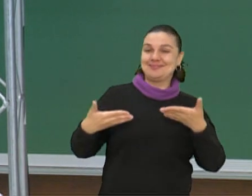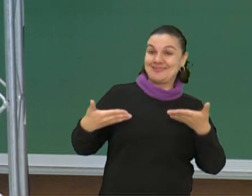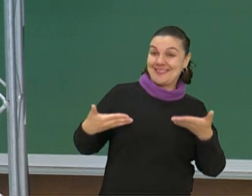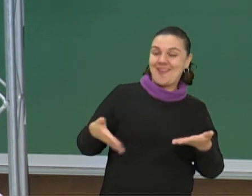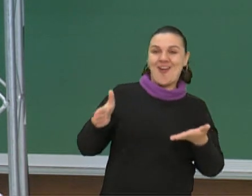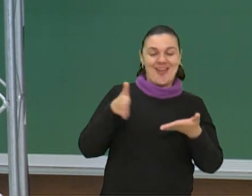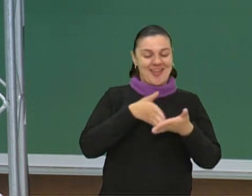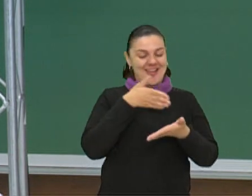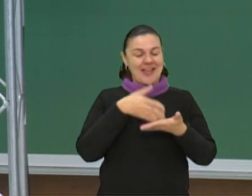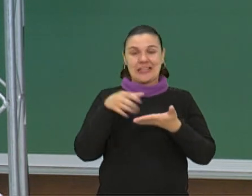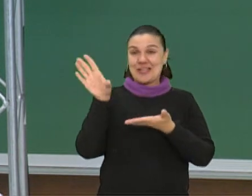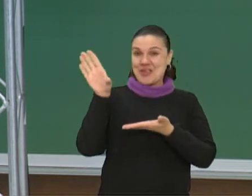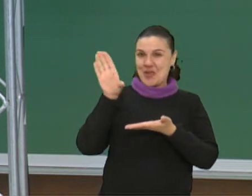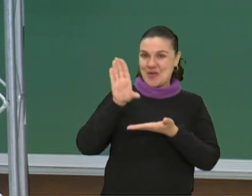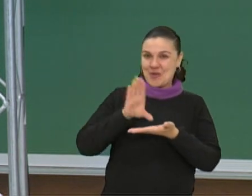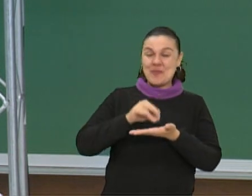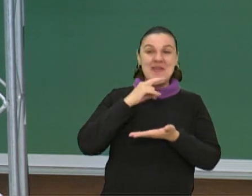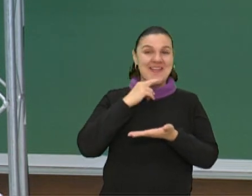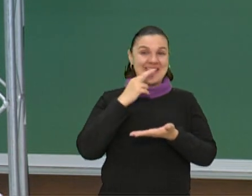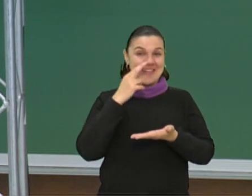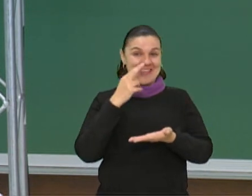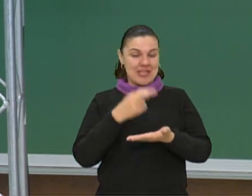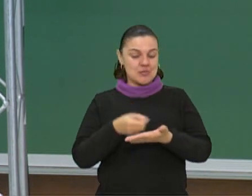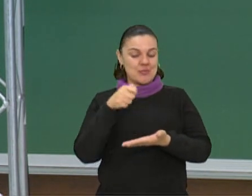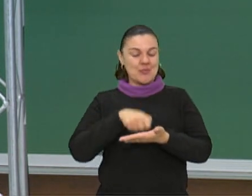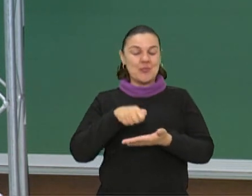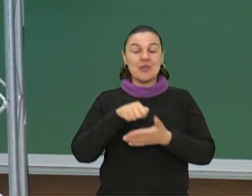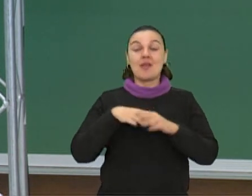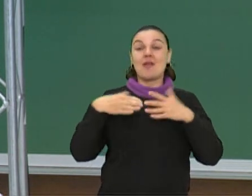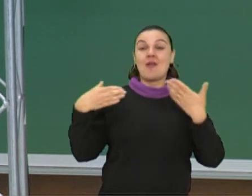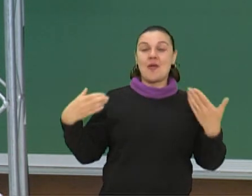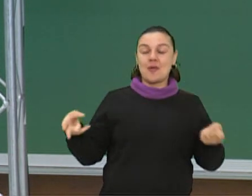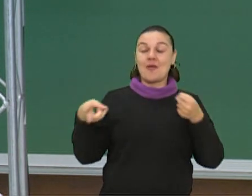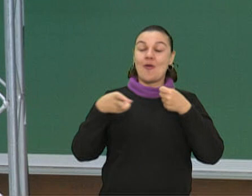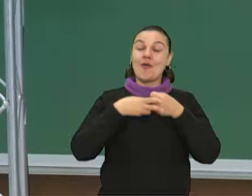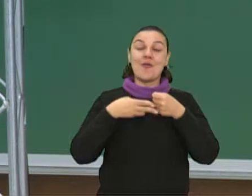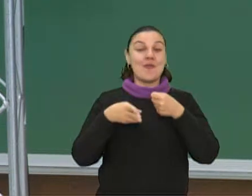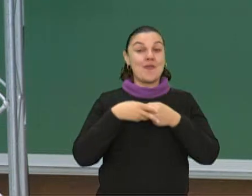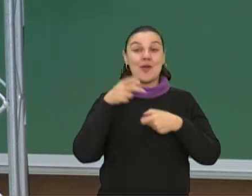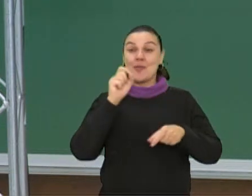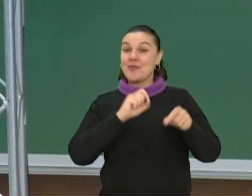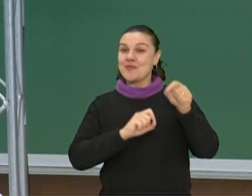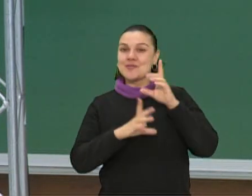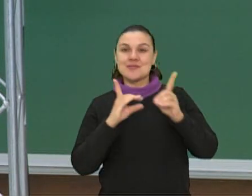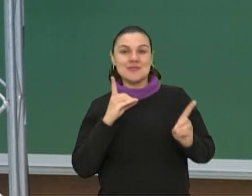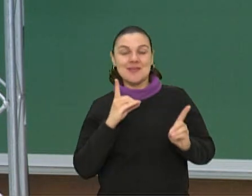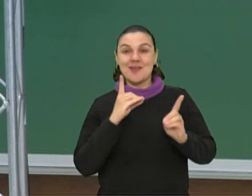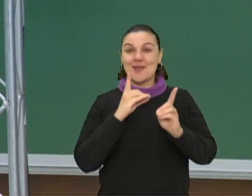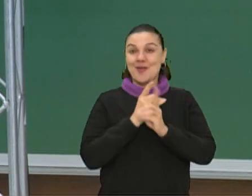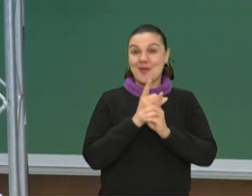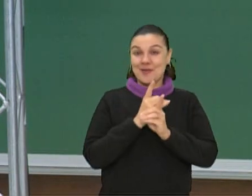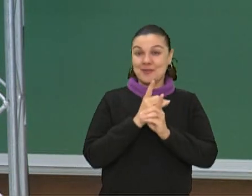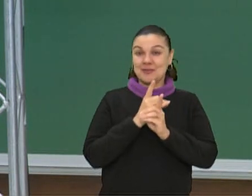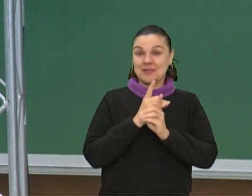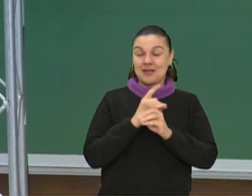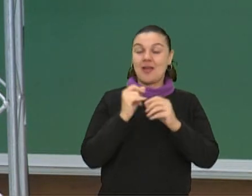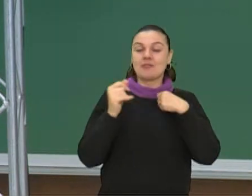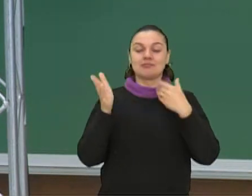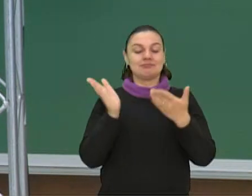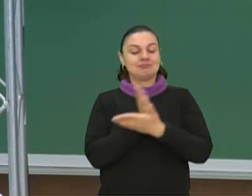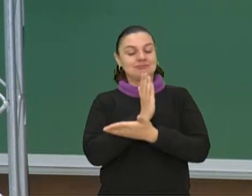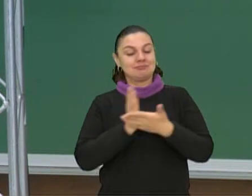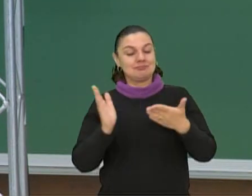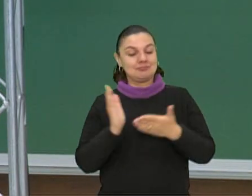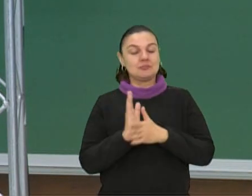seu caderno e responder, anotar quais são esses verbos que vocês conseguiram encontrar e